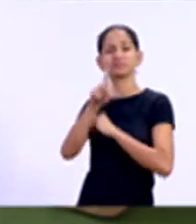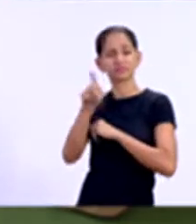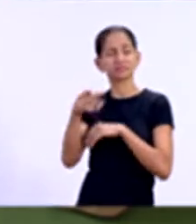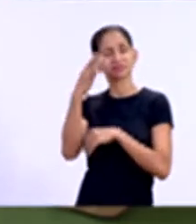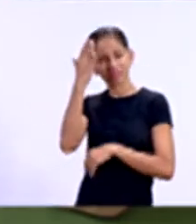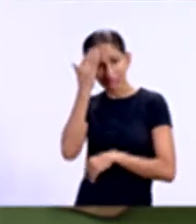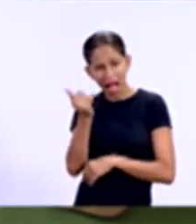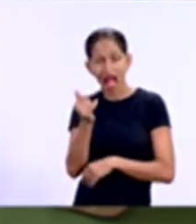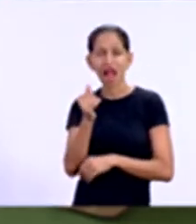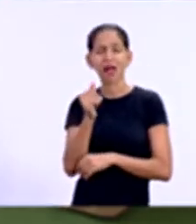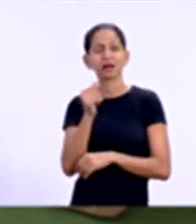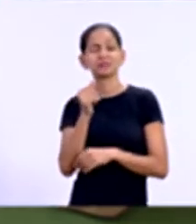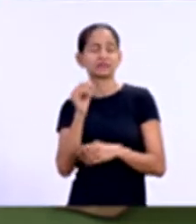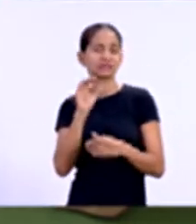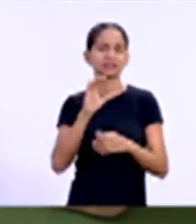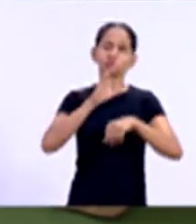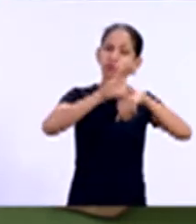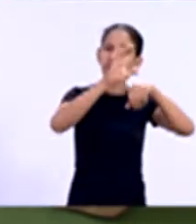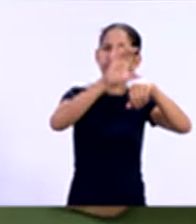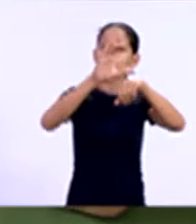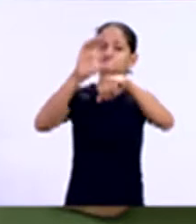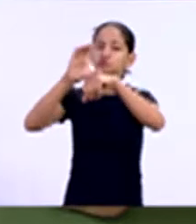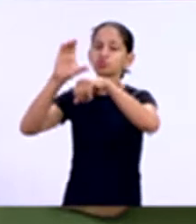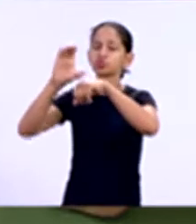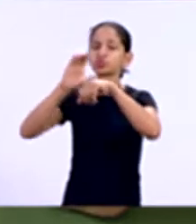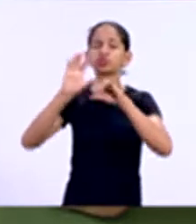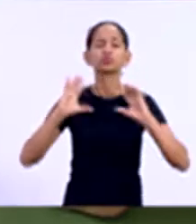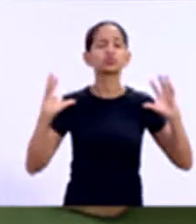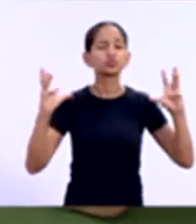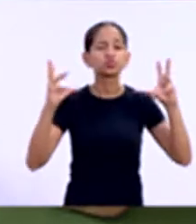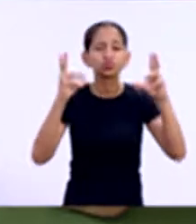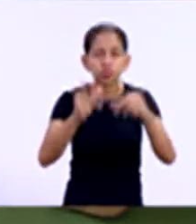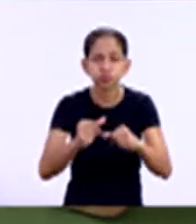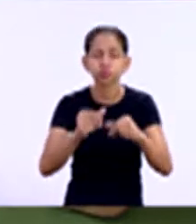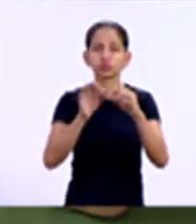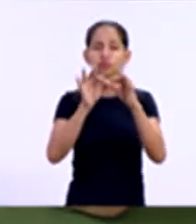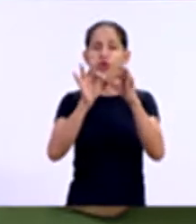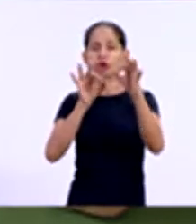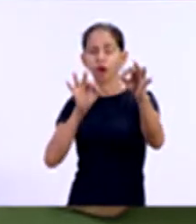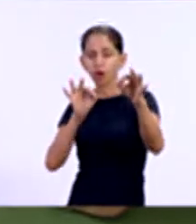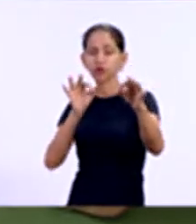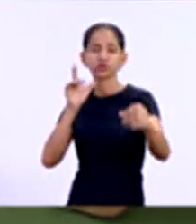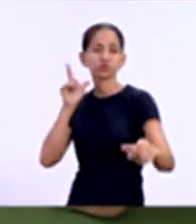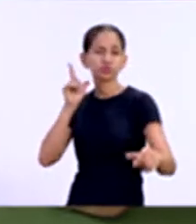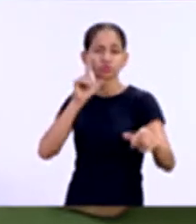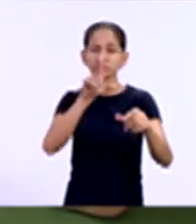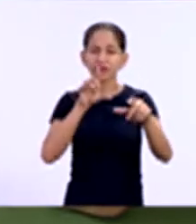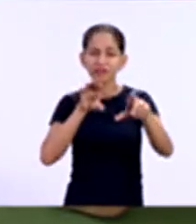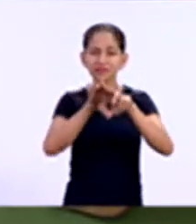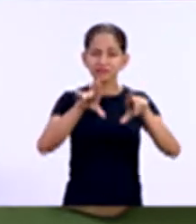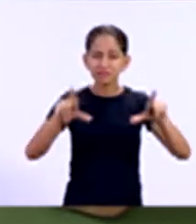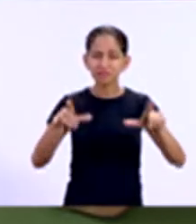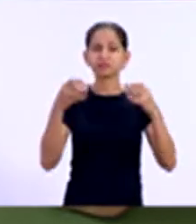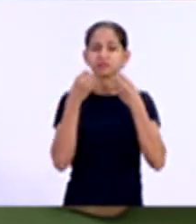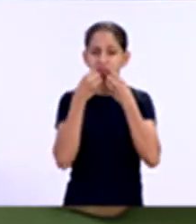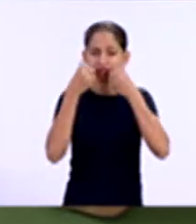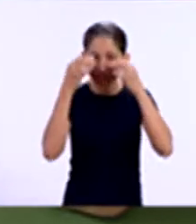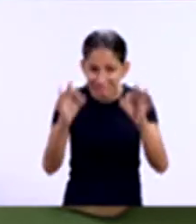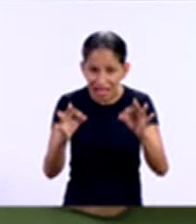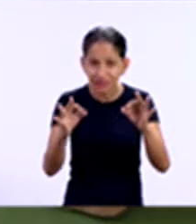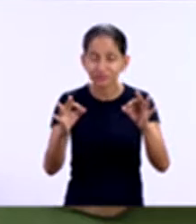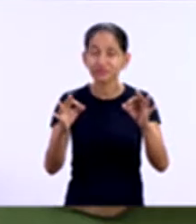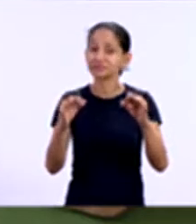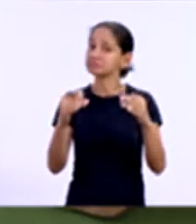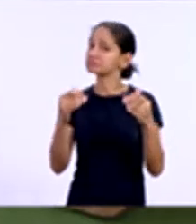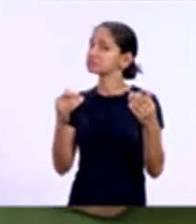que são realizados na educação à distância, nessa modalidade, têm validade? Todos eles são válidos? Tem